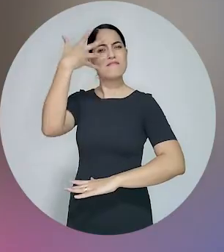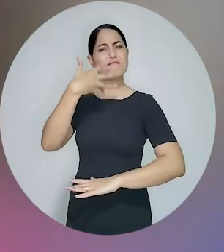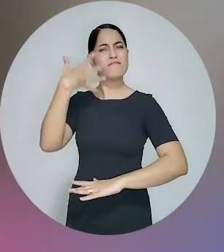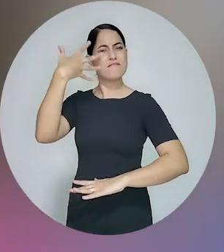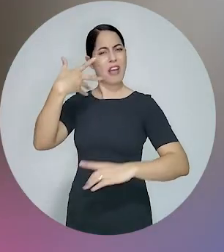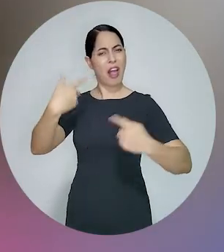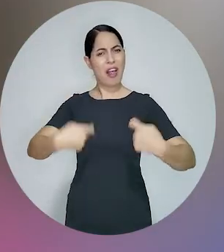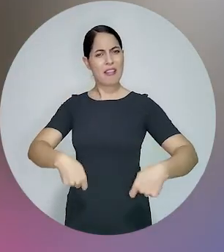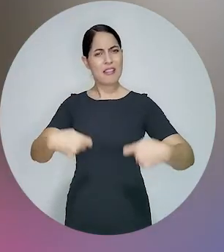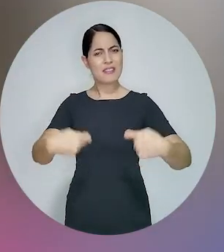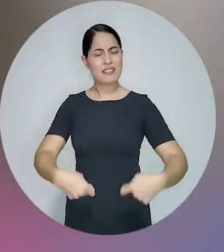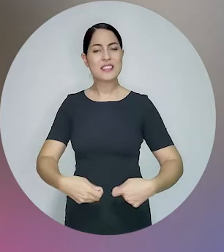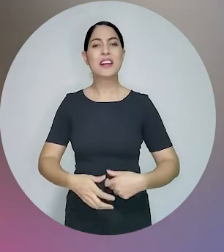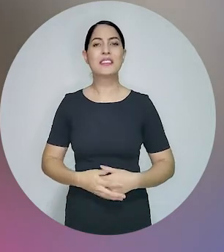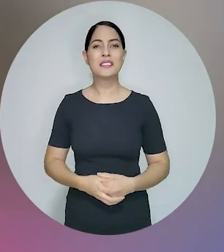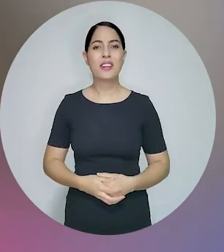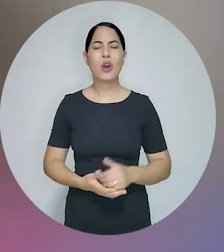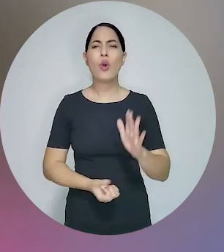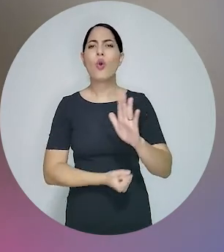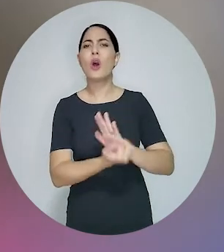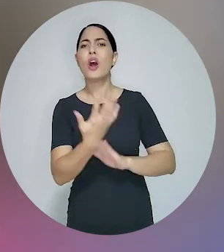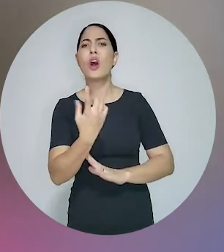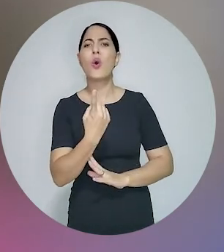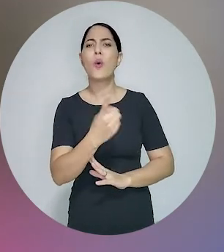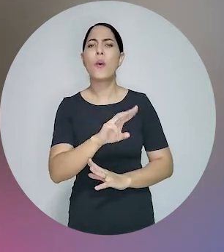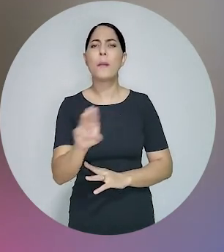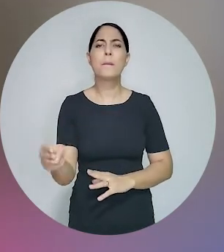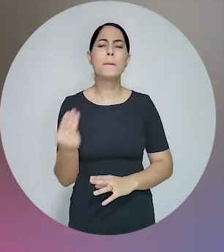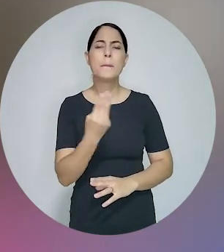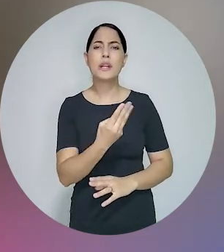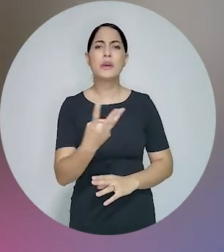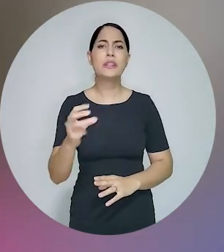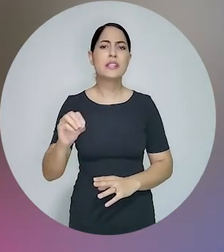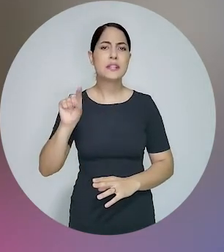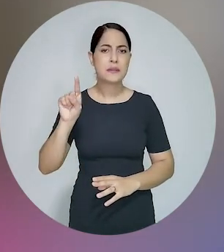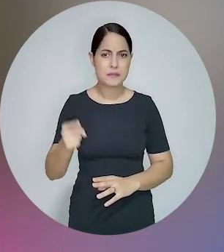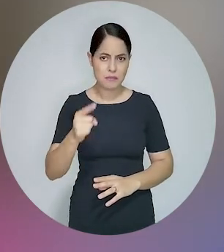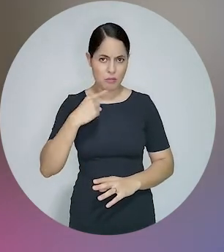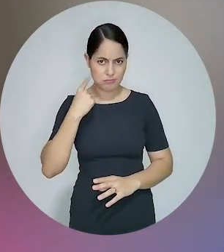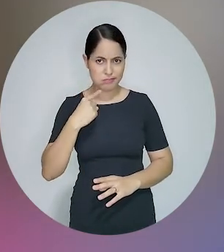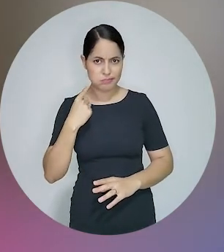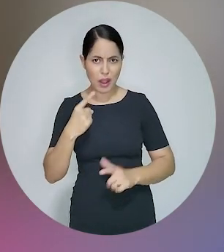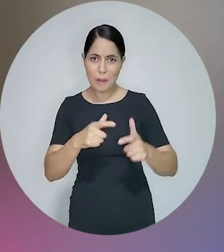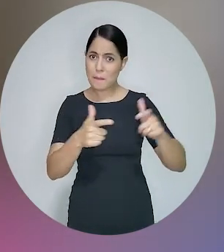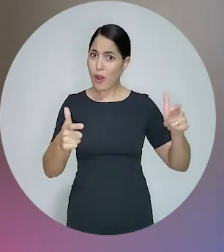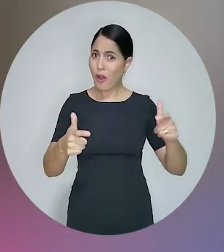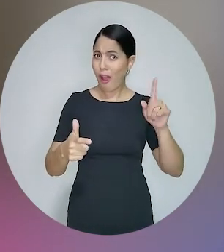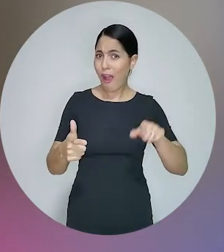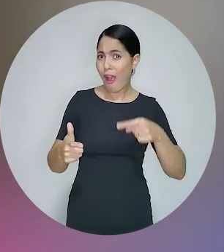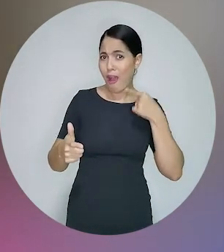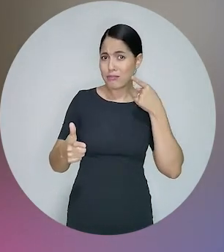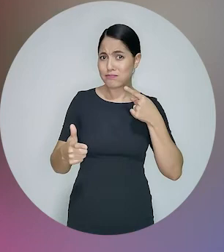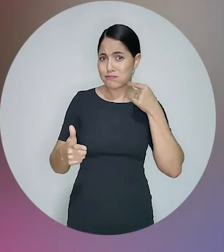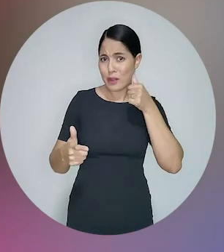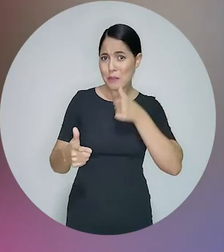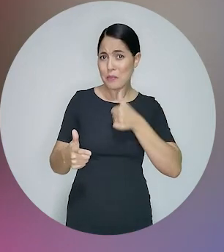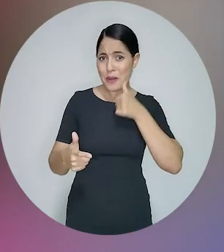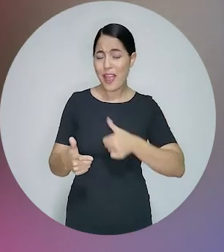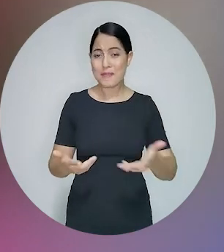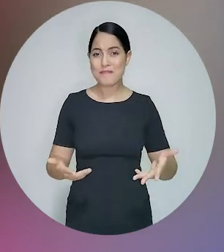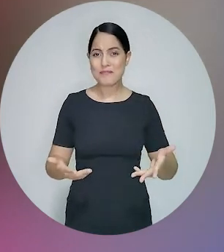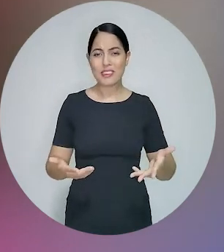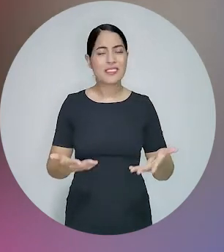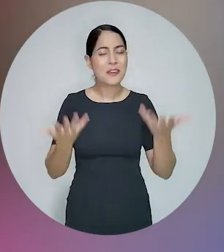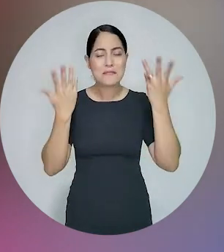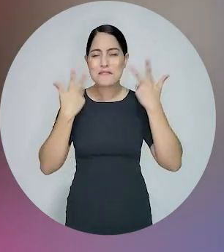presente. As mulheres são a maioria dos quase 1.300.000 advogados em atuação no Brasil. É